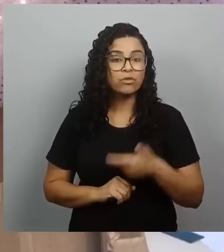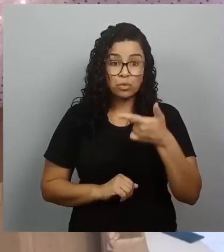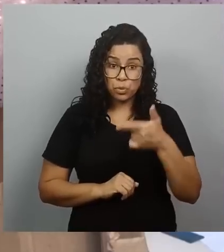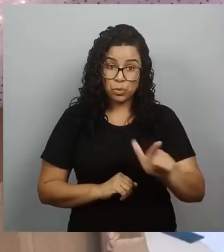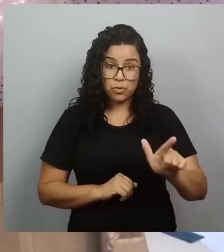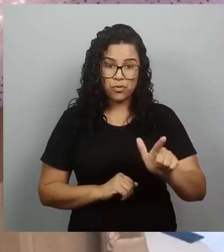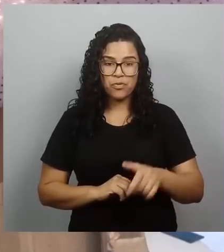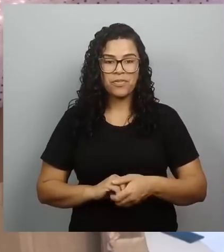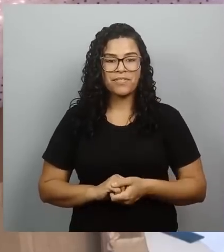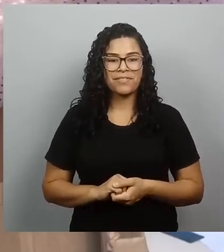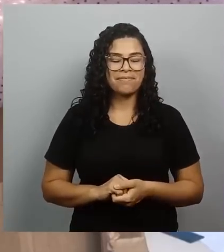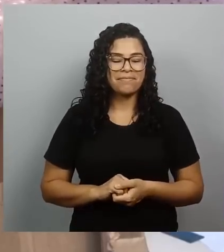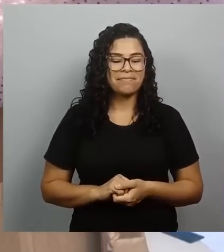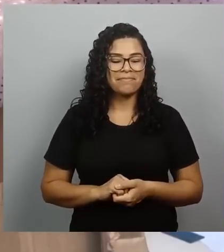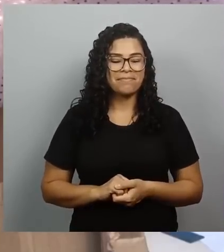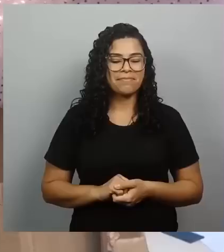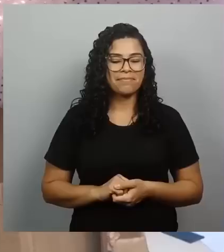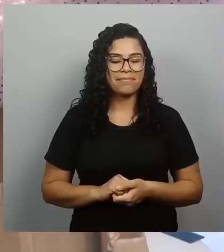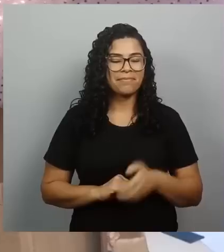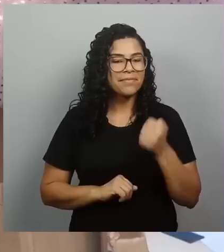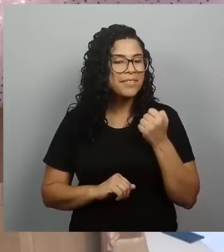quase. Mais uma vez.